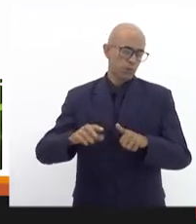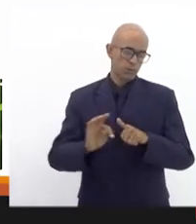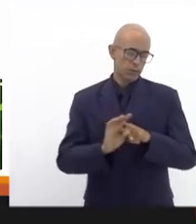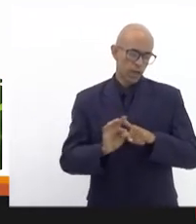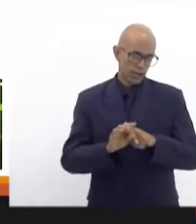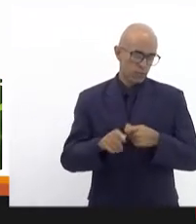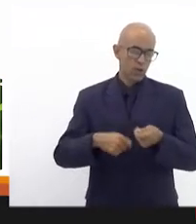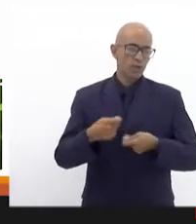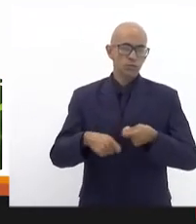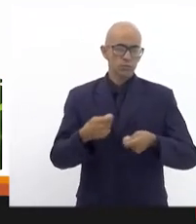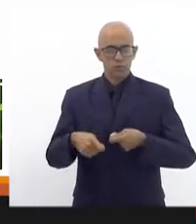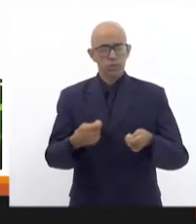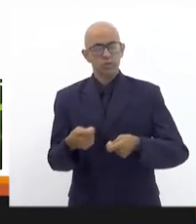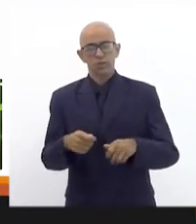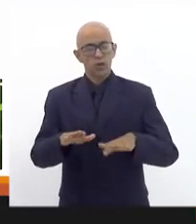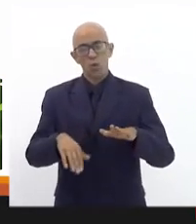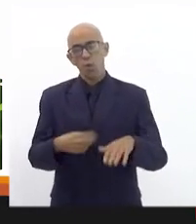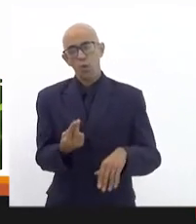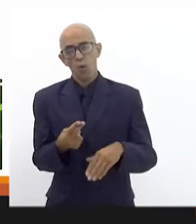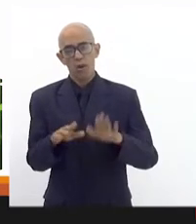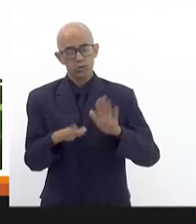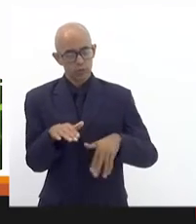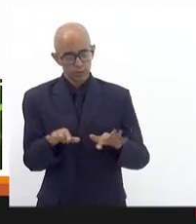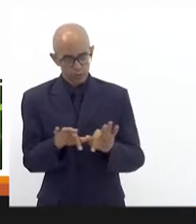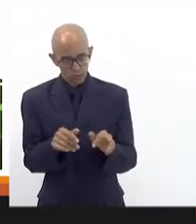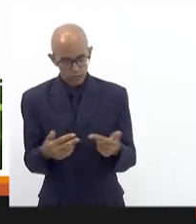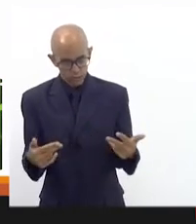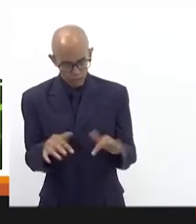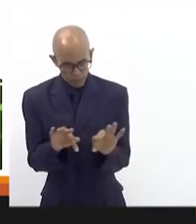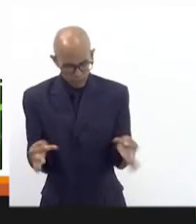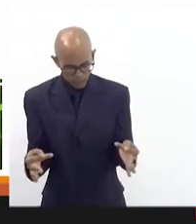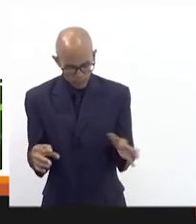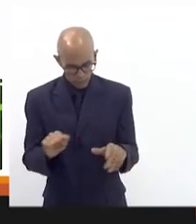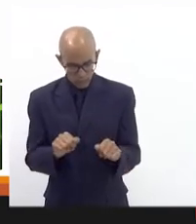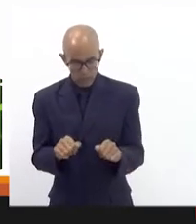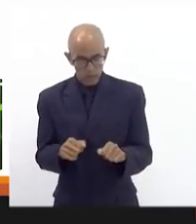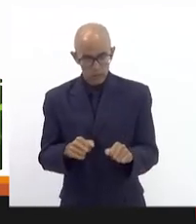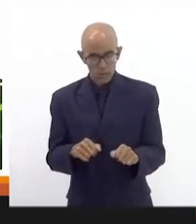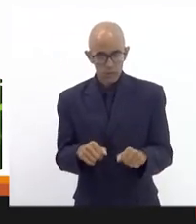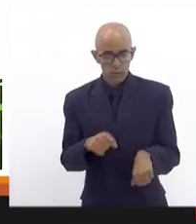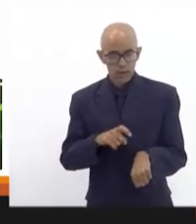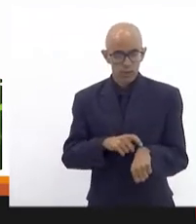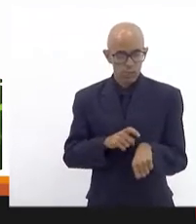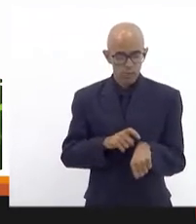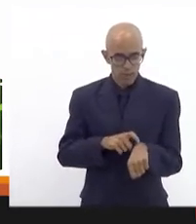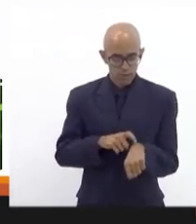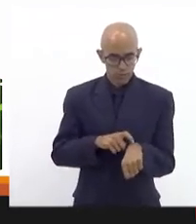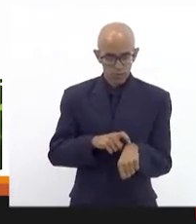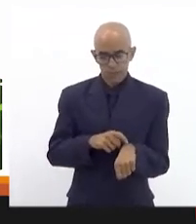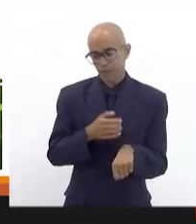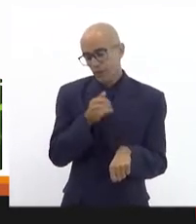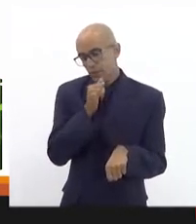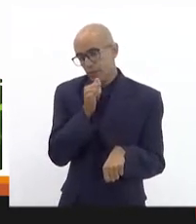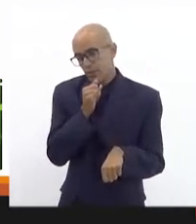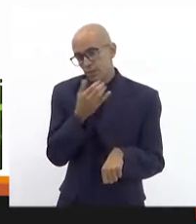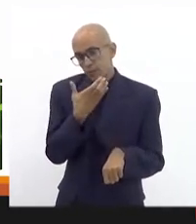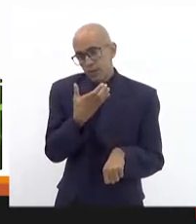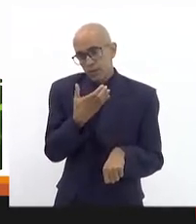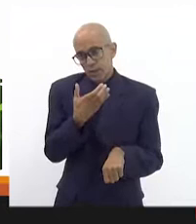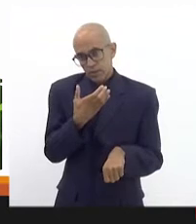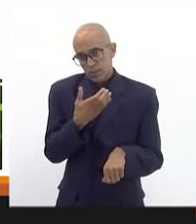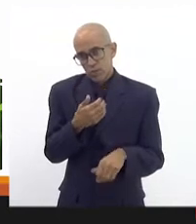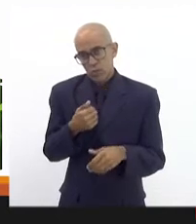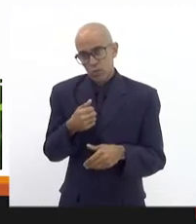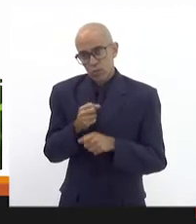administrativas, muitas vezes muito simples, né? Que estão ali naquele momento em dezembro do ano corrente,